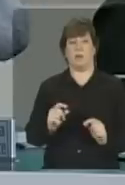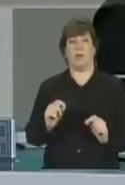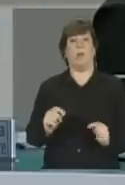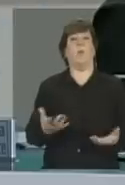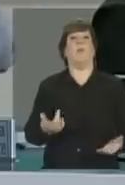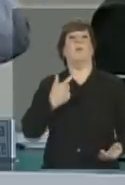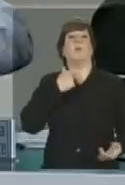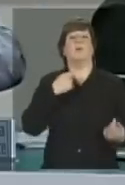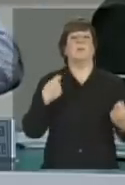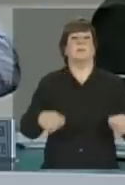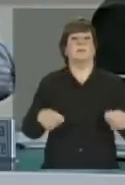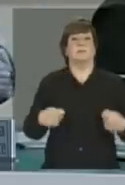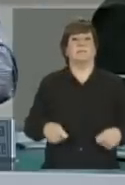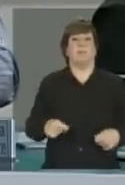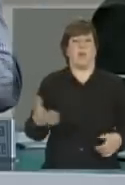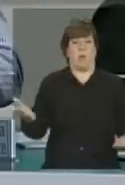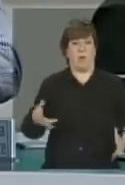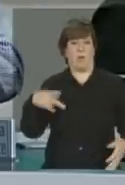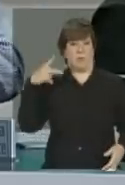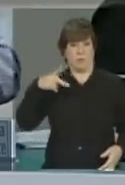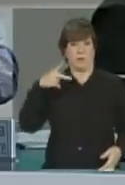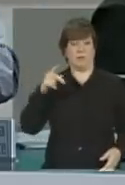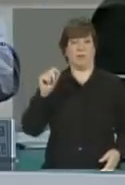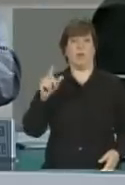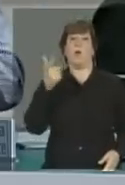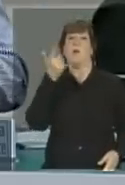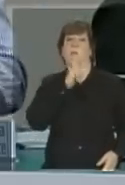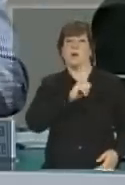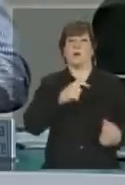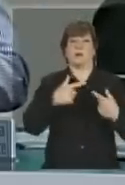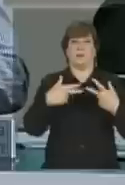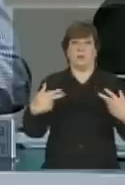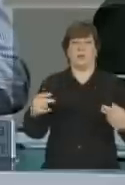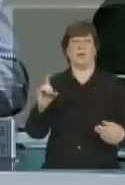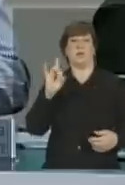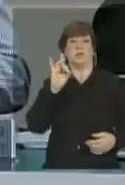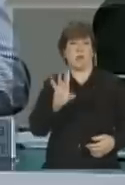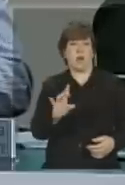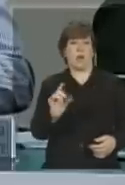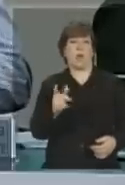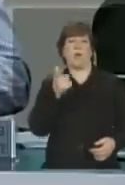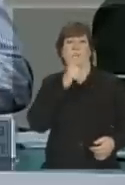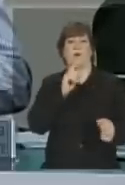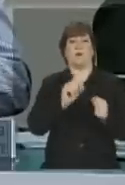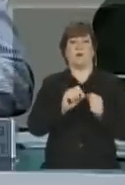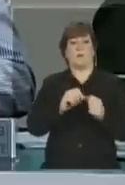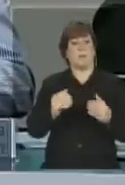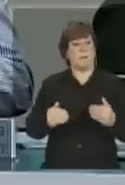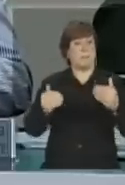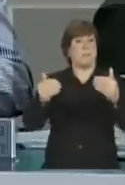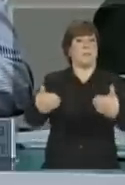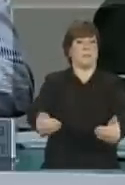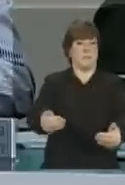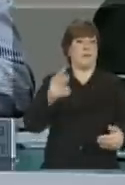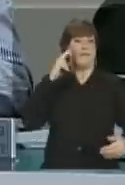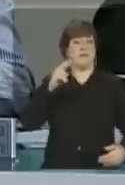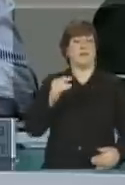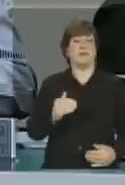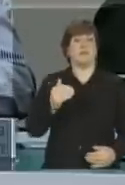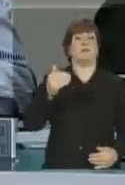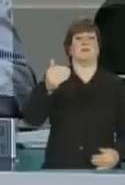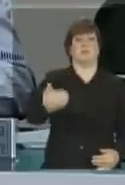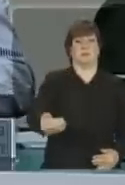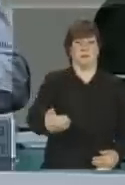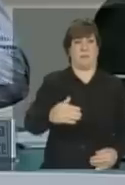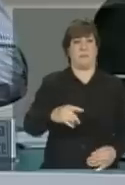desejável? Que se tome decisão hoje, cujos ganhos só serão absorvidos mais à frente, só serão vistos, só serão